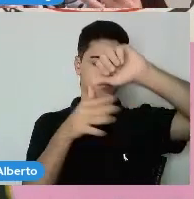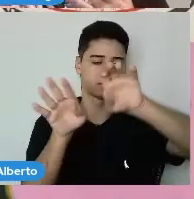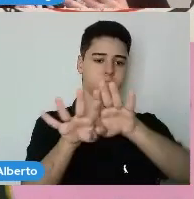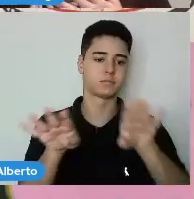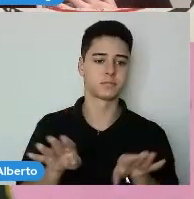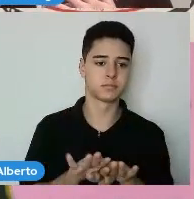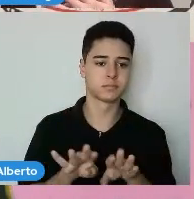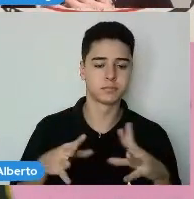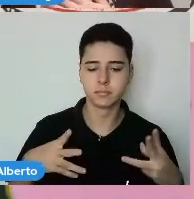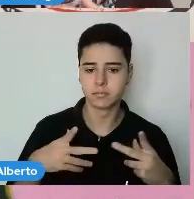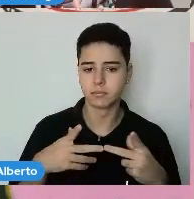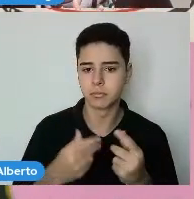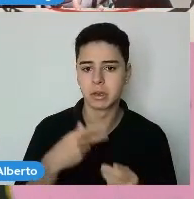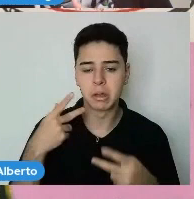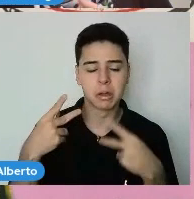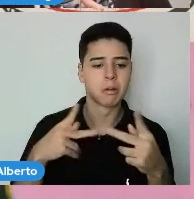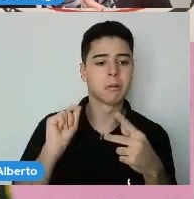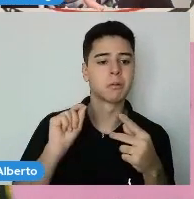social,